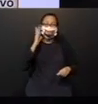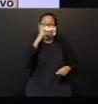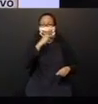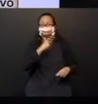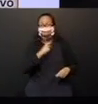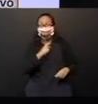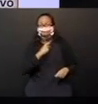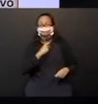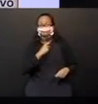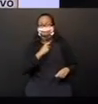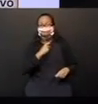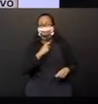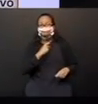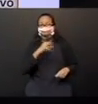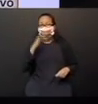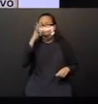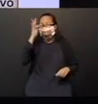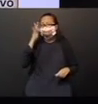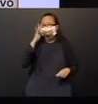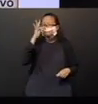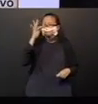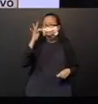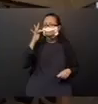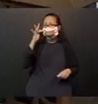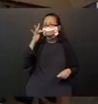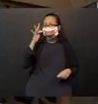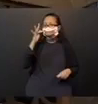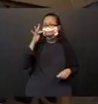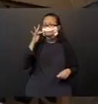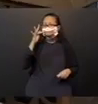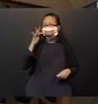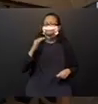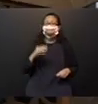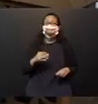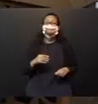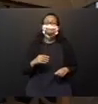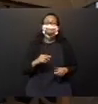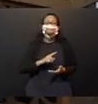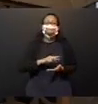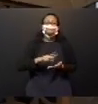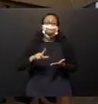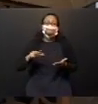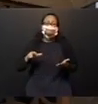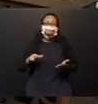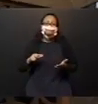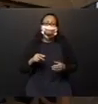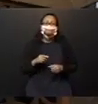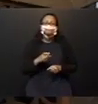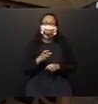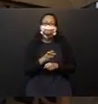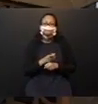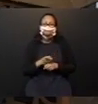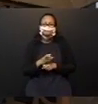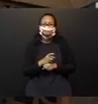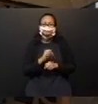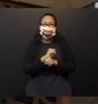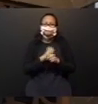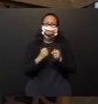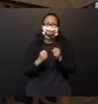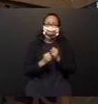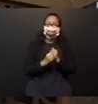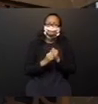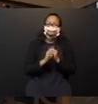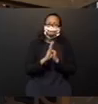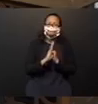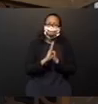bonito, florido? Olha quantos adjetivos eu posso dar para o substantivo lenço.